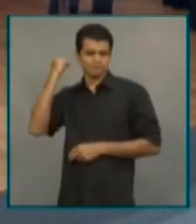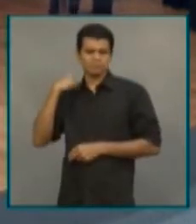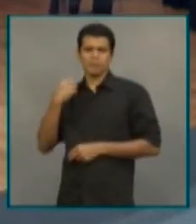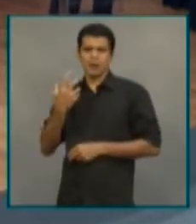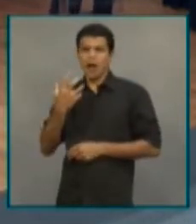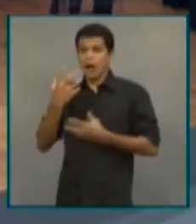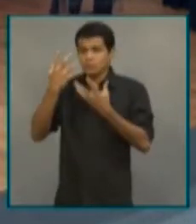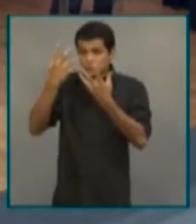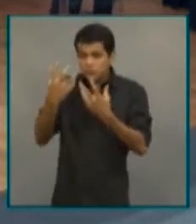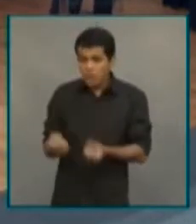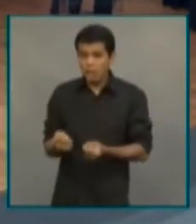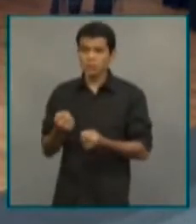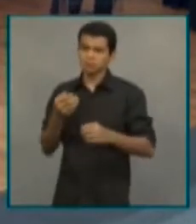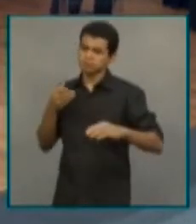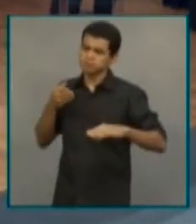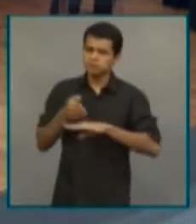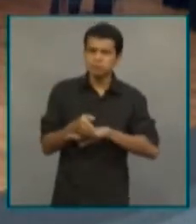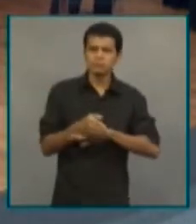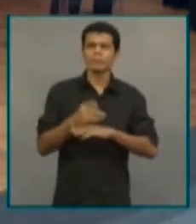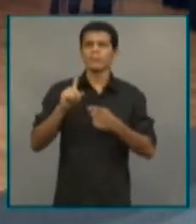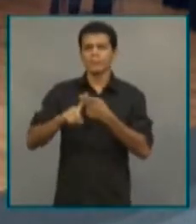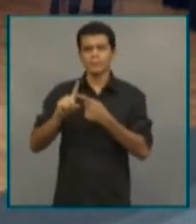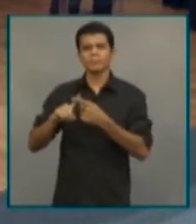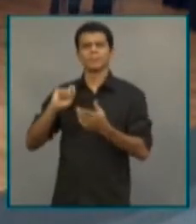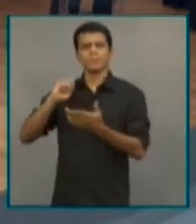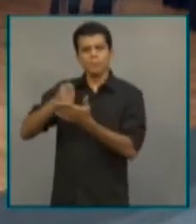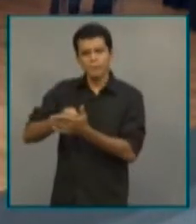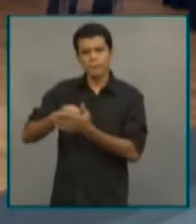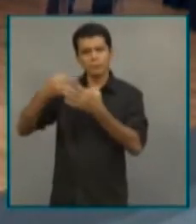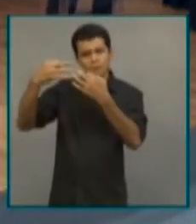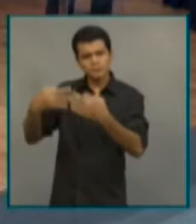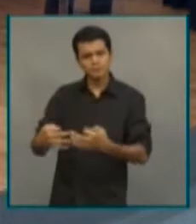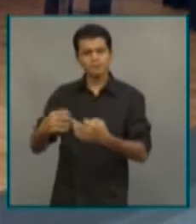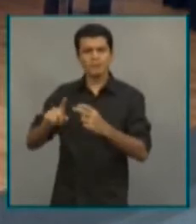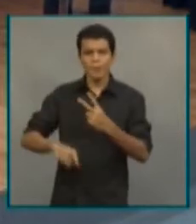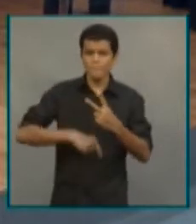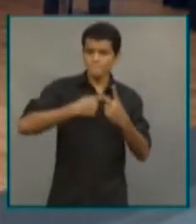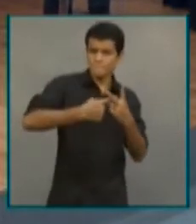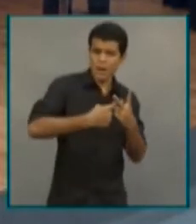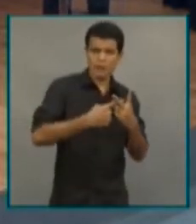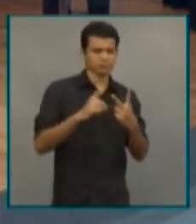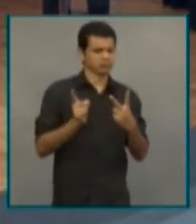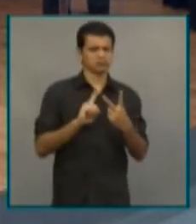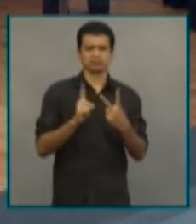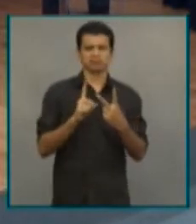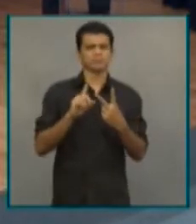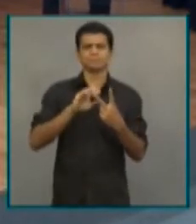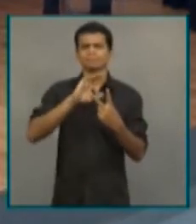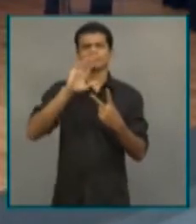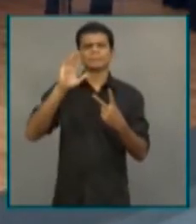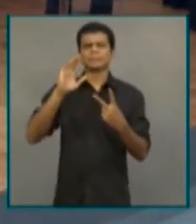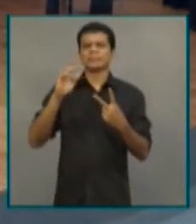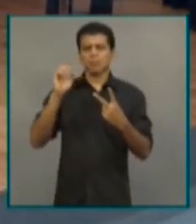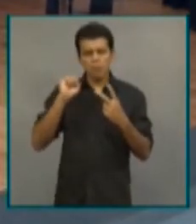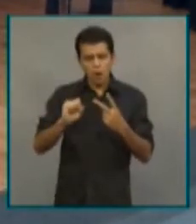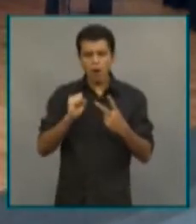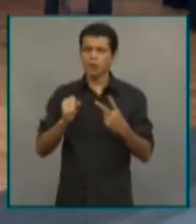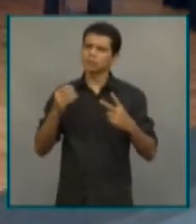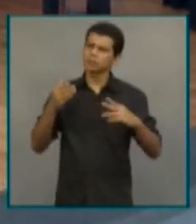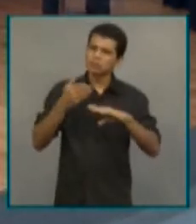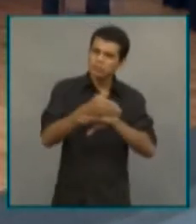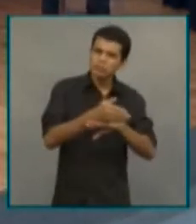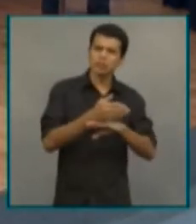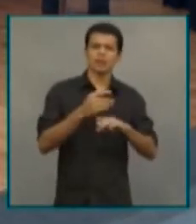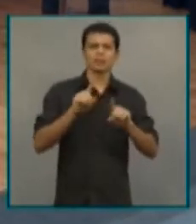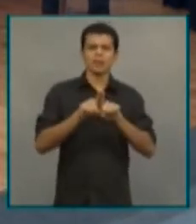dia com a anuidade da OAB e pagasse mais uma anuidade da CAAS. Hoje, todos, mesmo os inadimplentes, têm direito à ambulância, CAAS